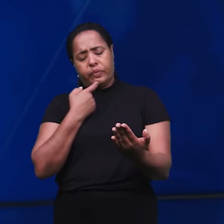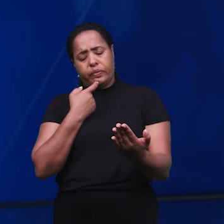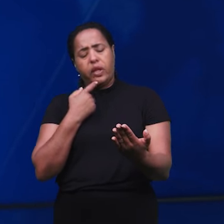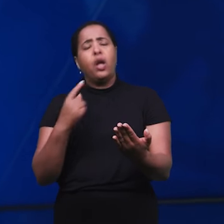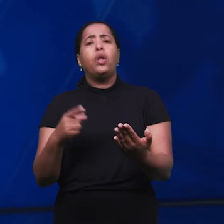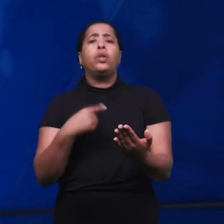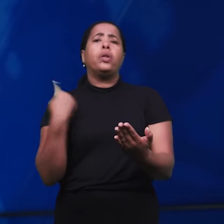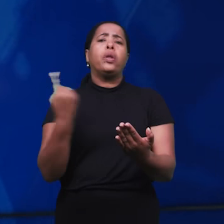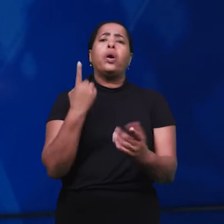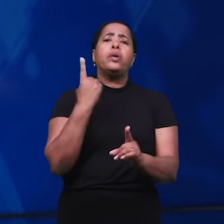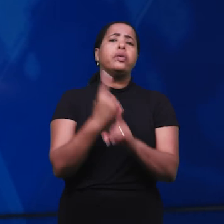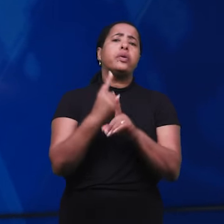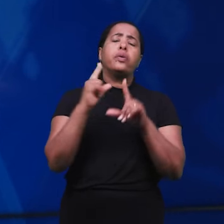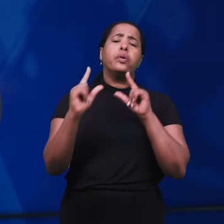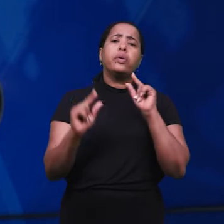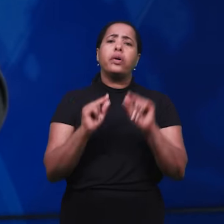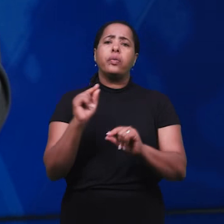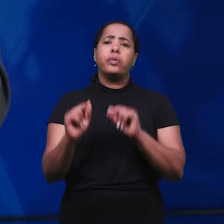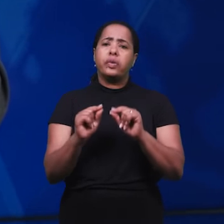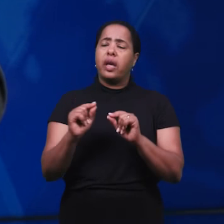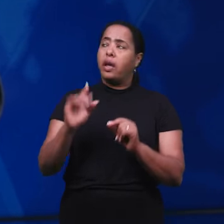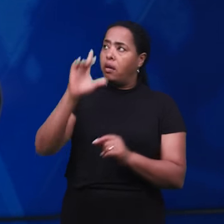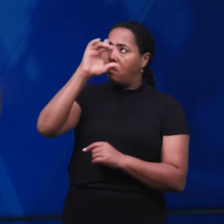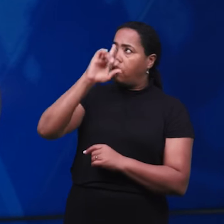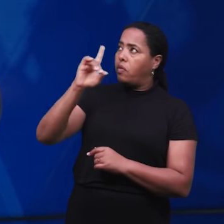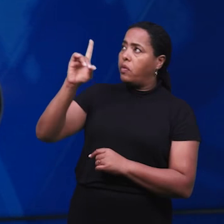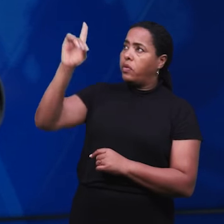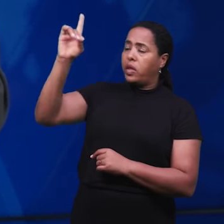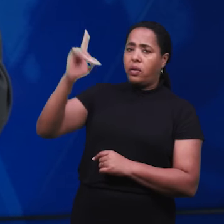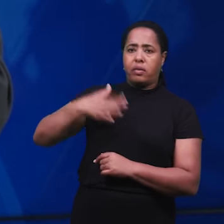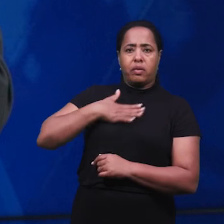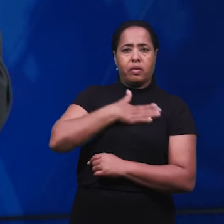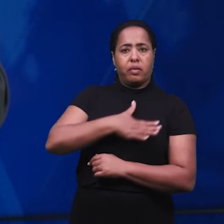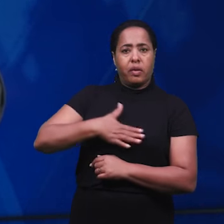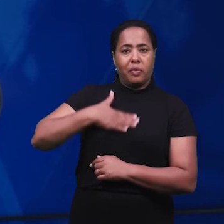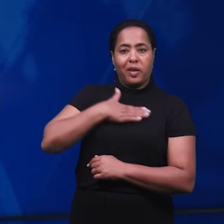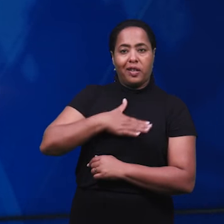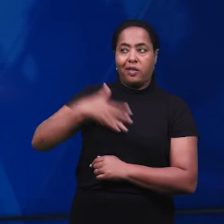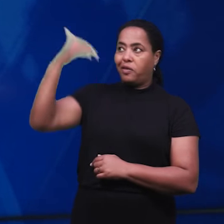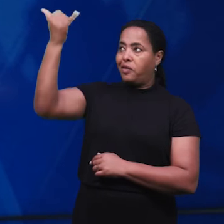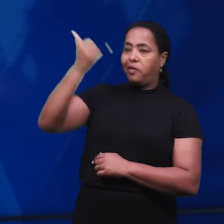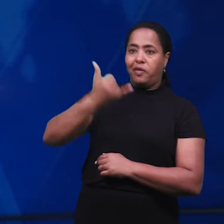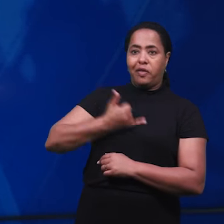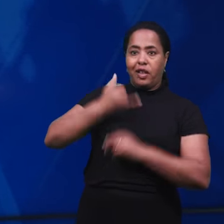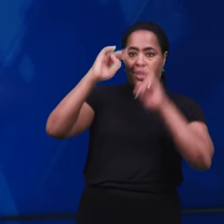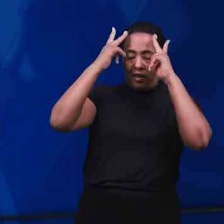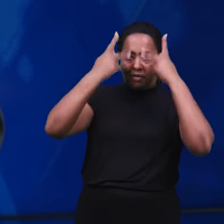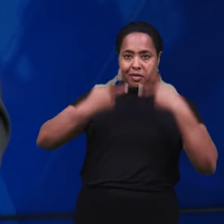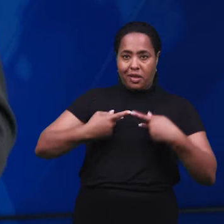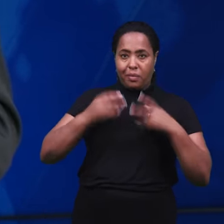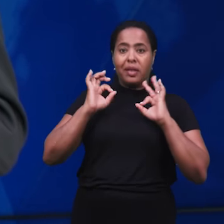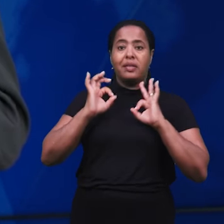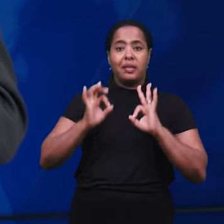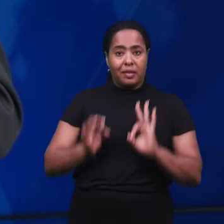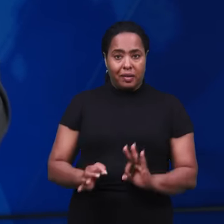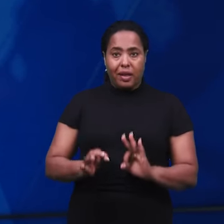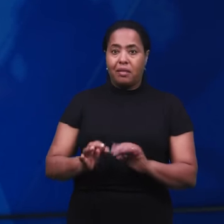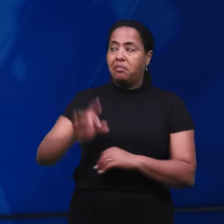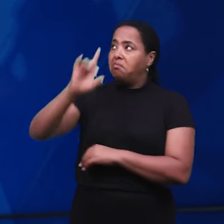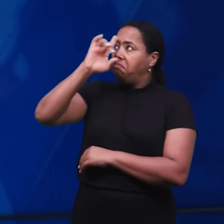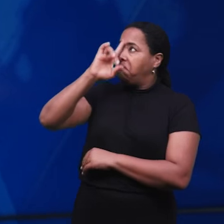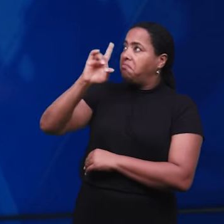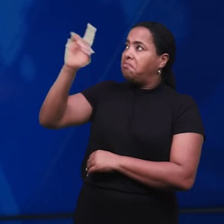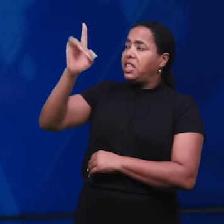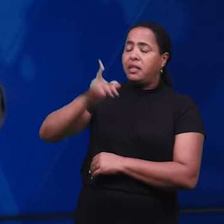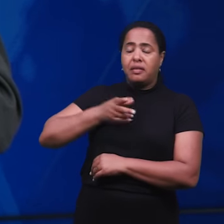o que nós encontramos é um Deus que tem prazer em falar com o homem. é um Deus